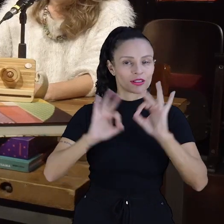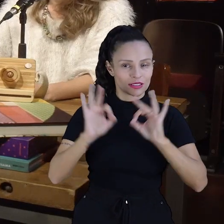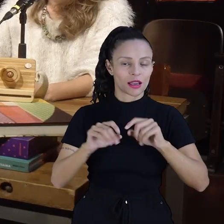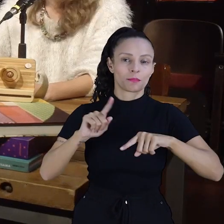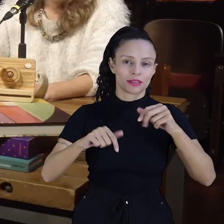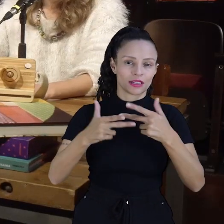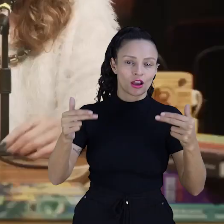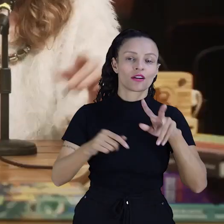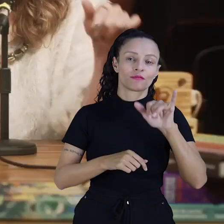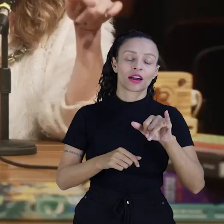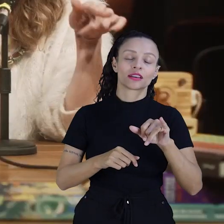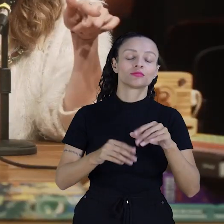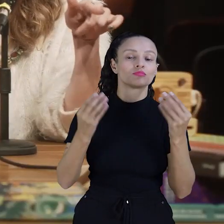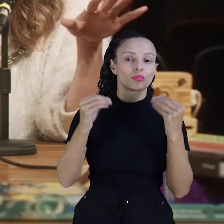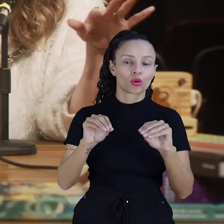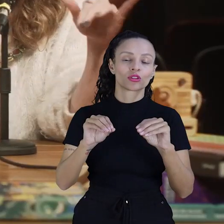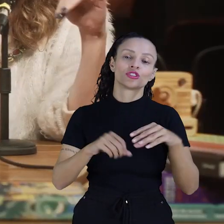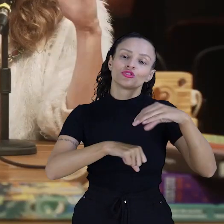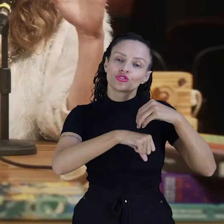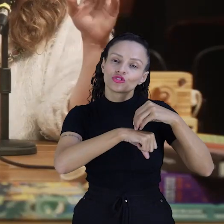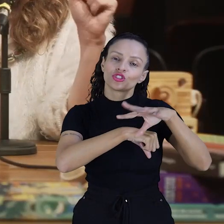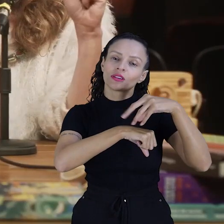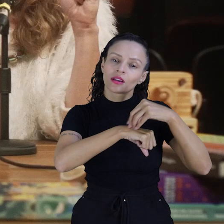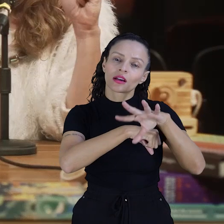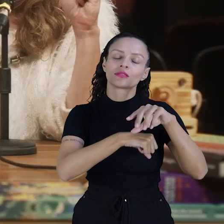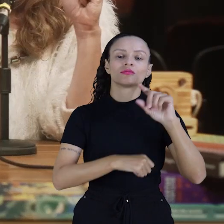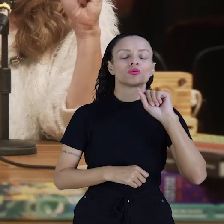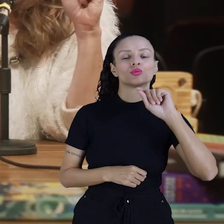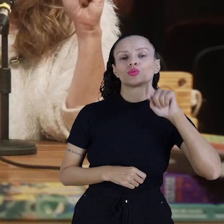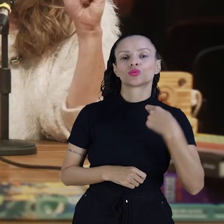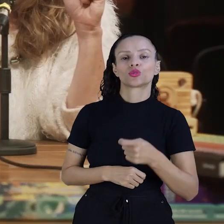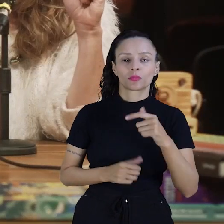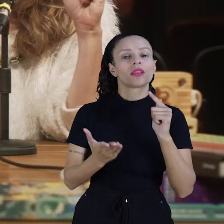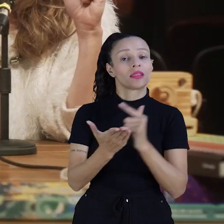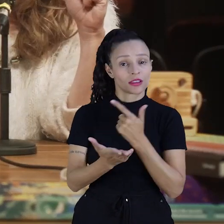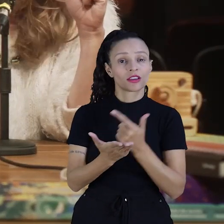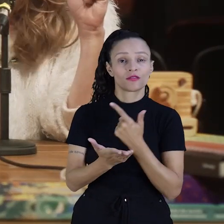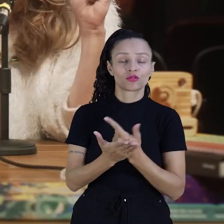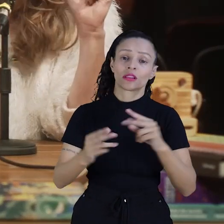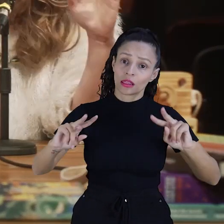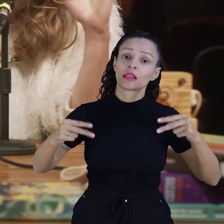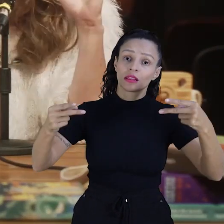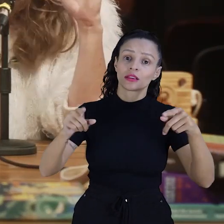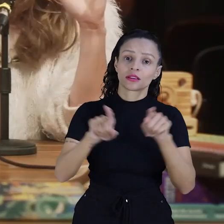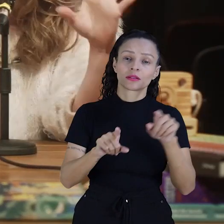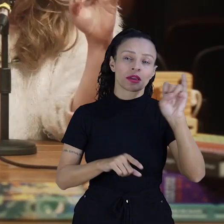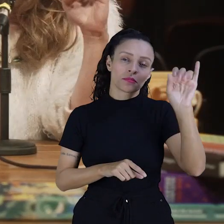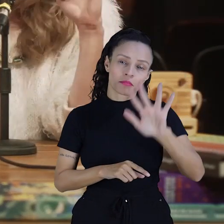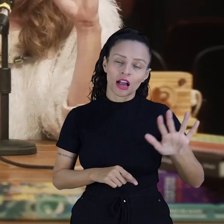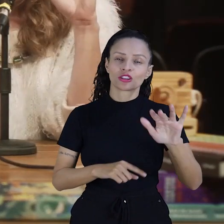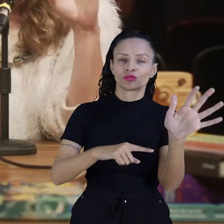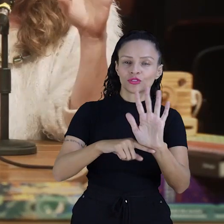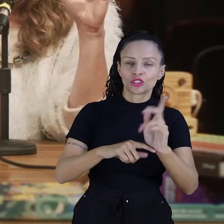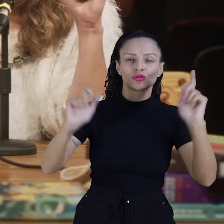esse material também. A gente vai deixar aqui no final do episódio algumas dicas, não só de livros, mas links também de